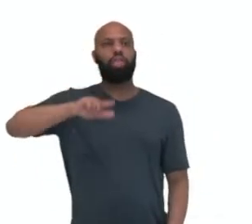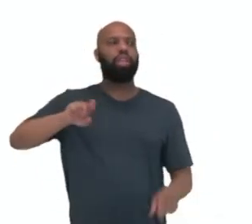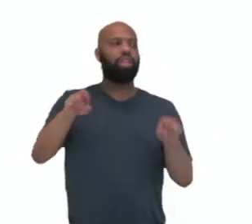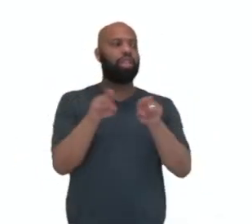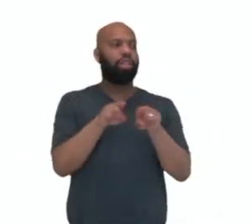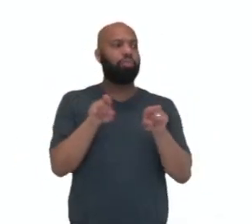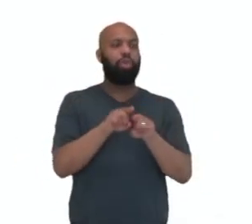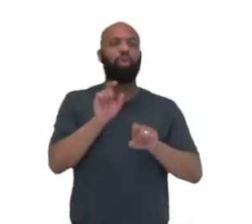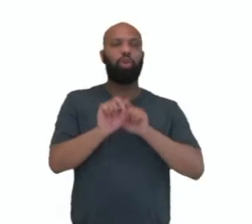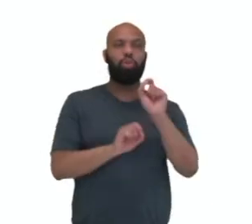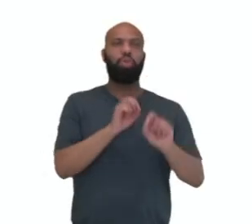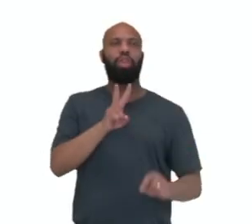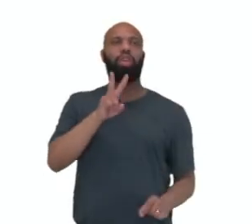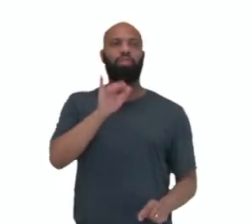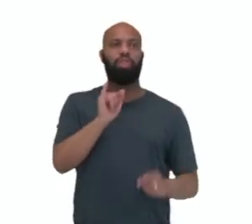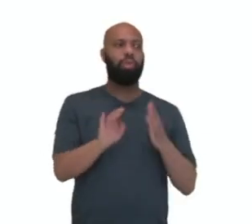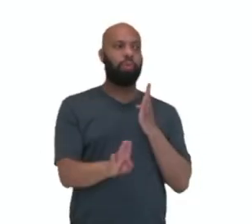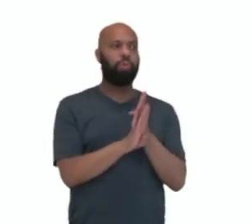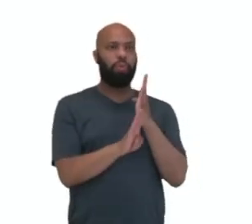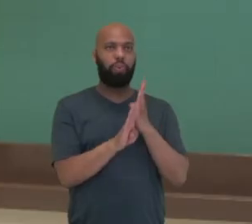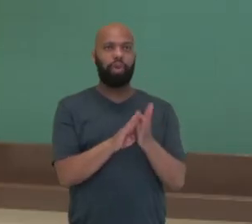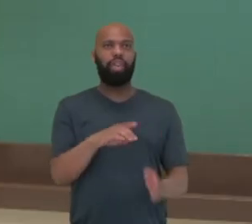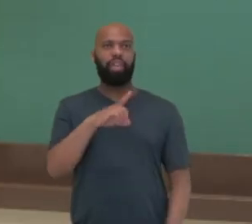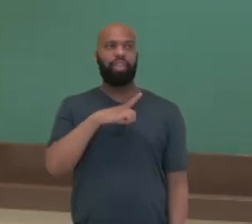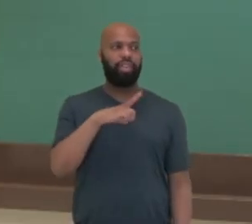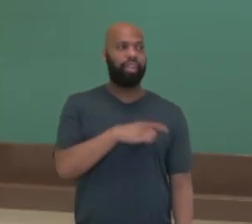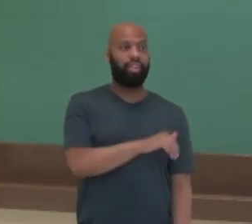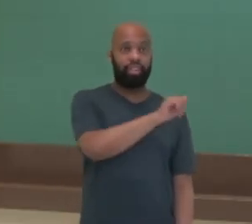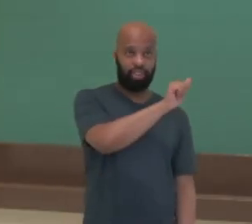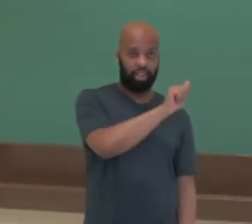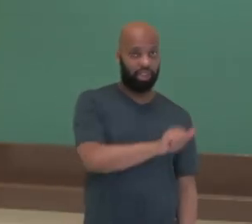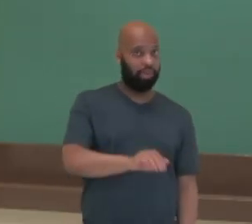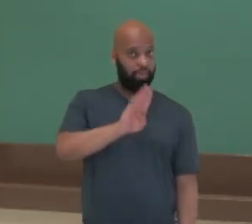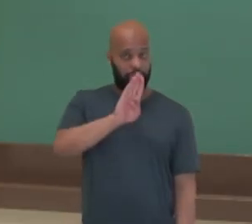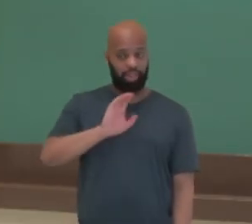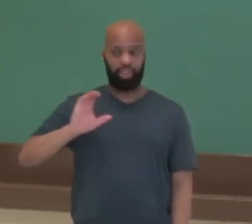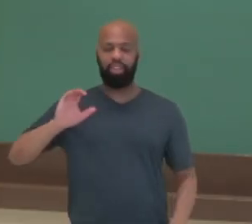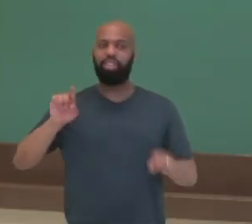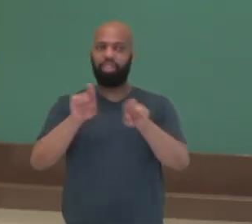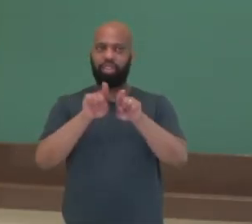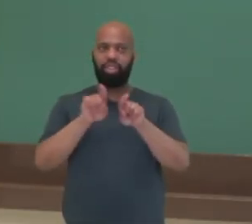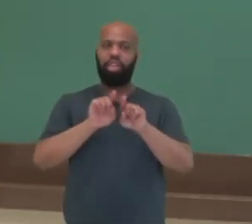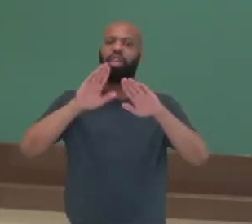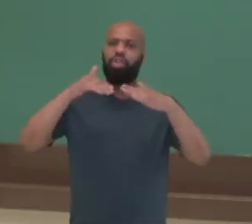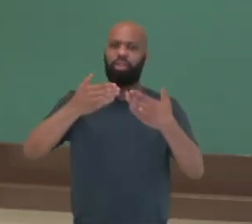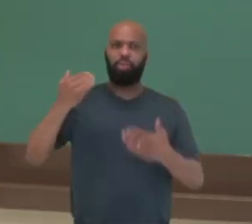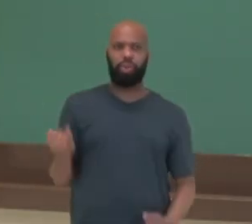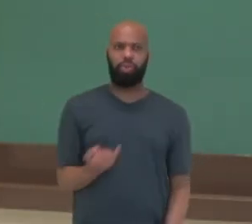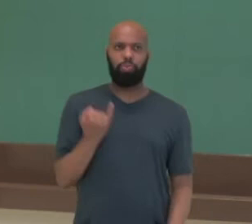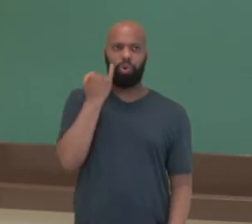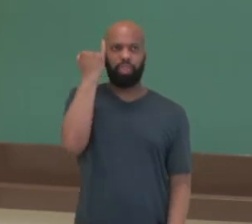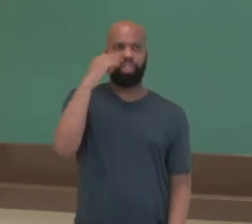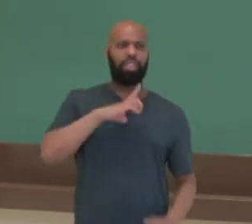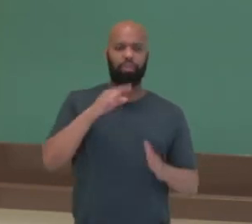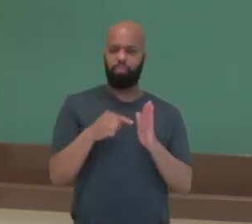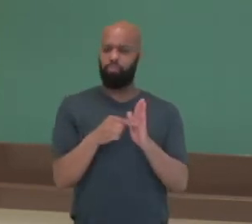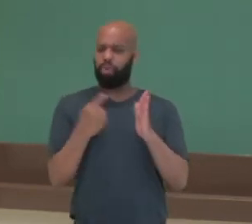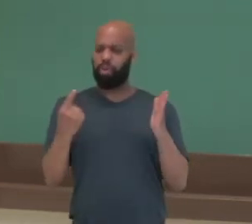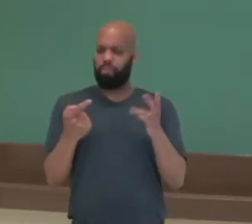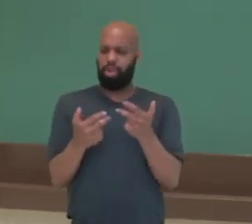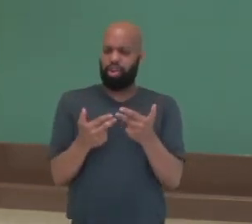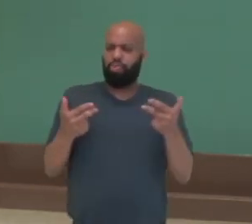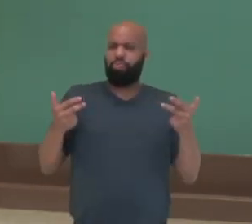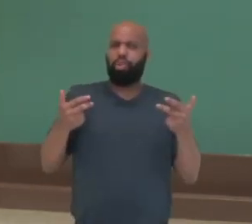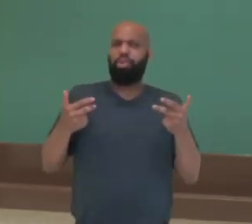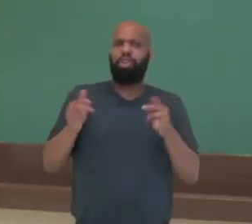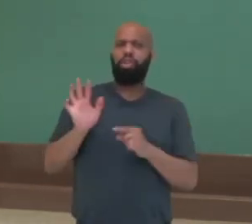então, determinar o valor de A, B e C. Então, lembram aquelas primeiras expressões que